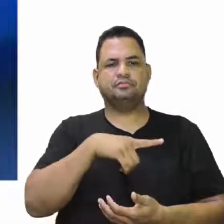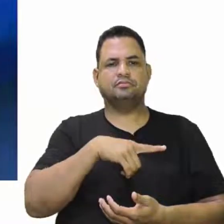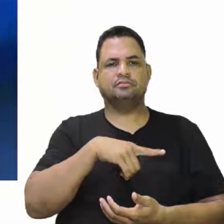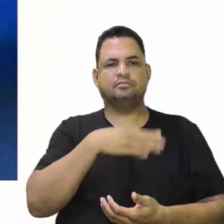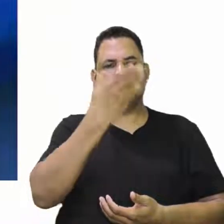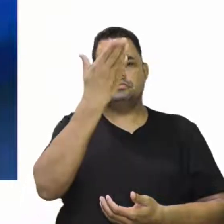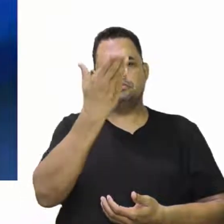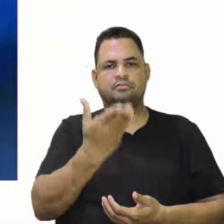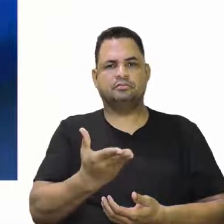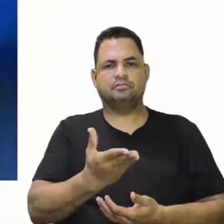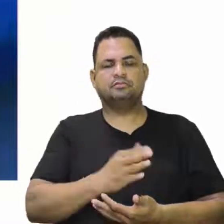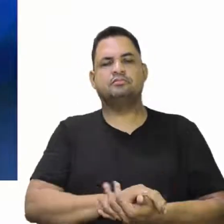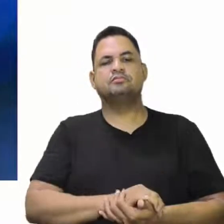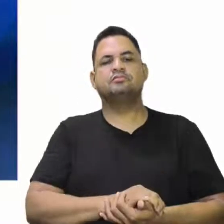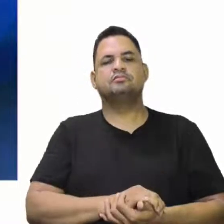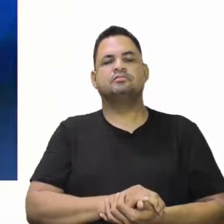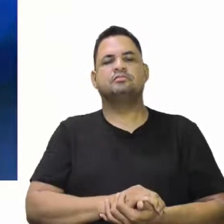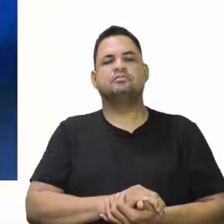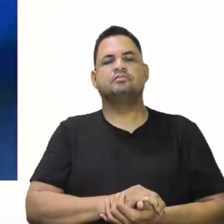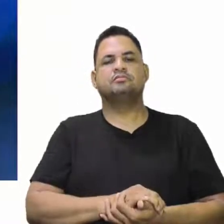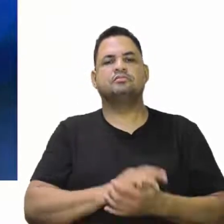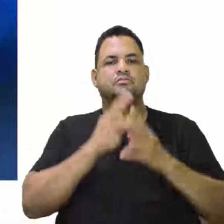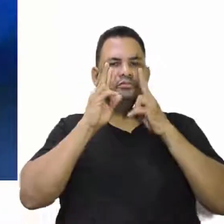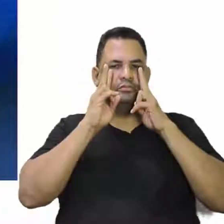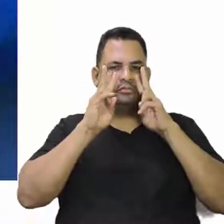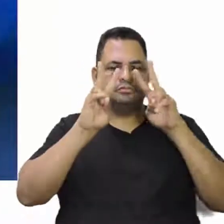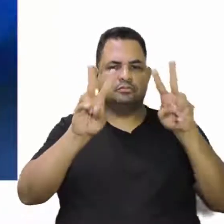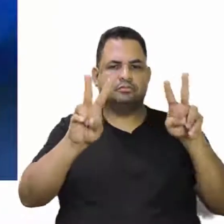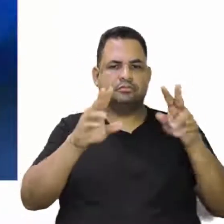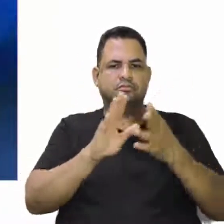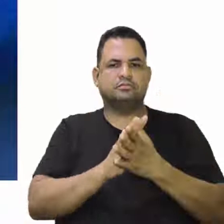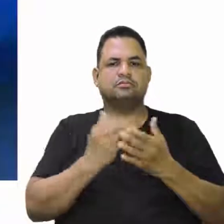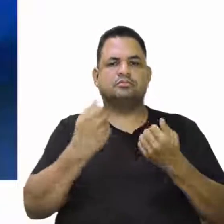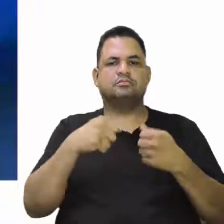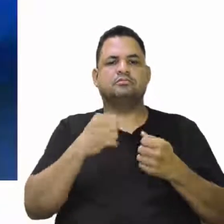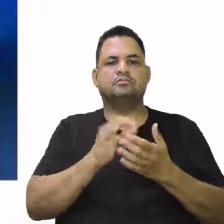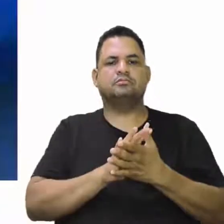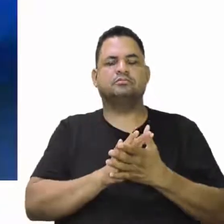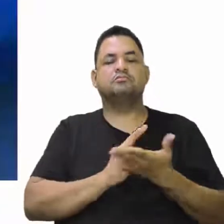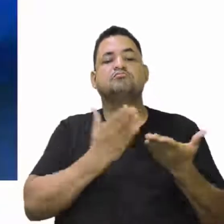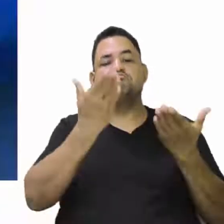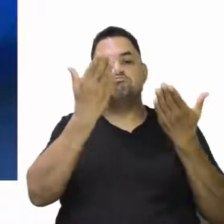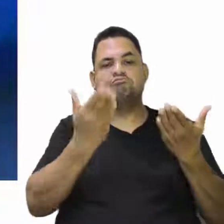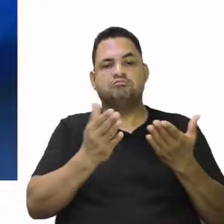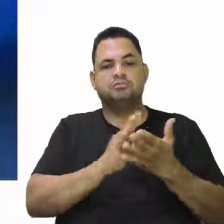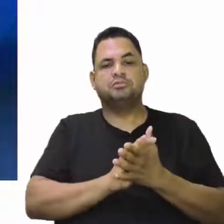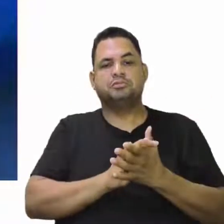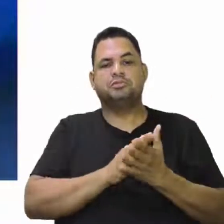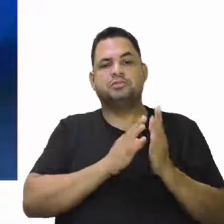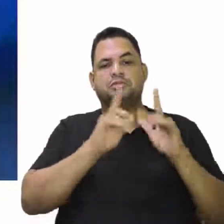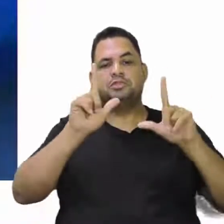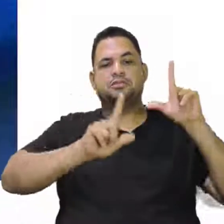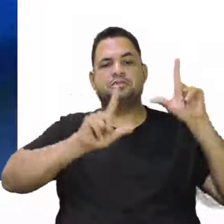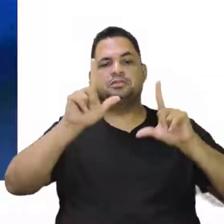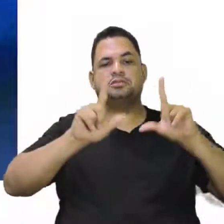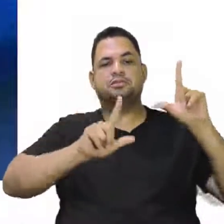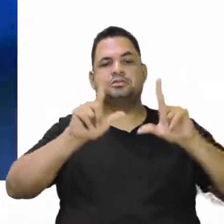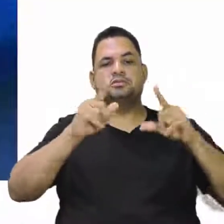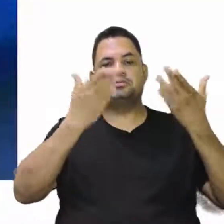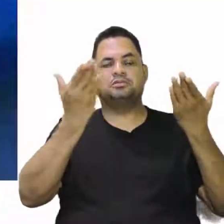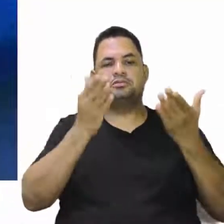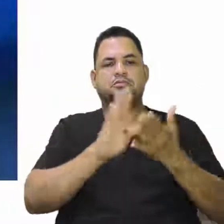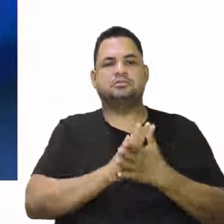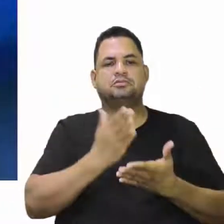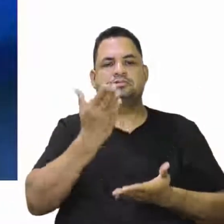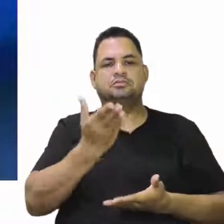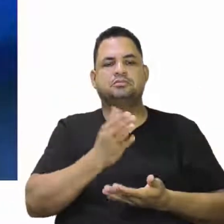Nós trouxemos para vocês também a visão que pode ter num jornal, né? Que aí no jornal já vem